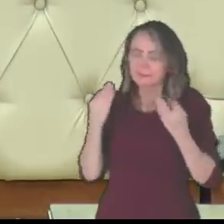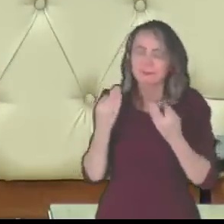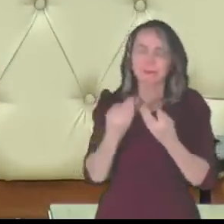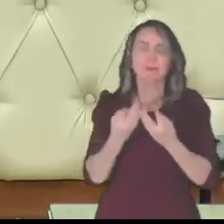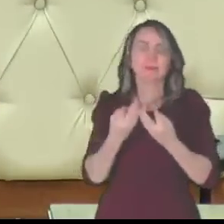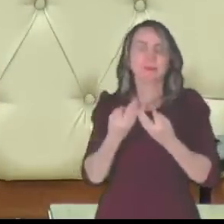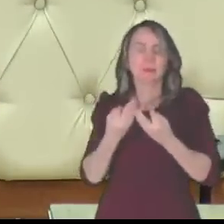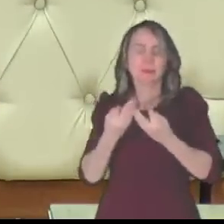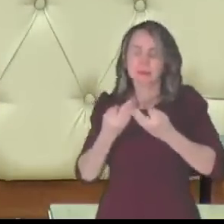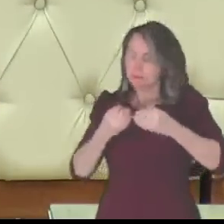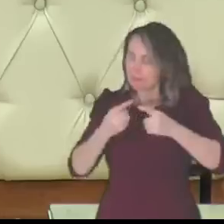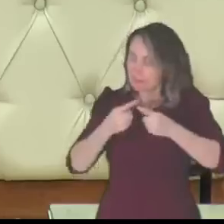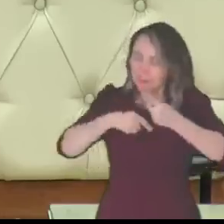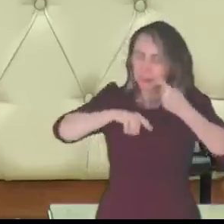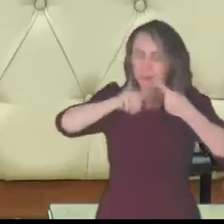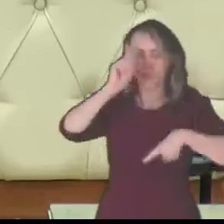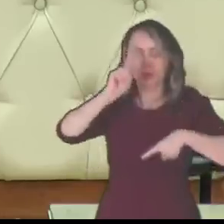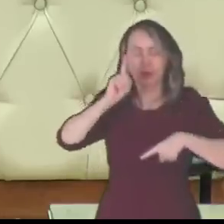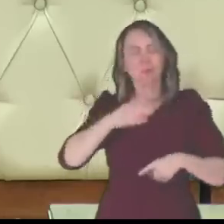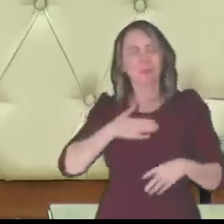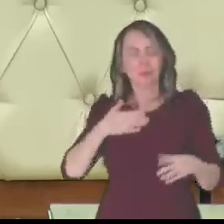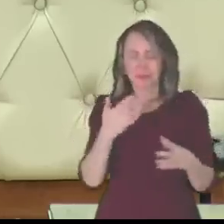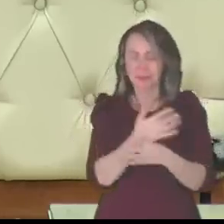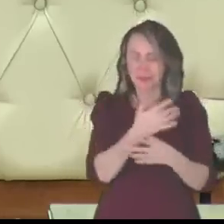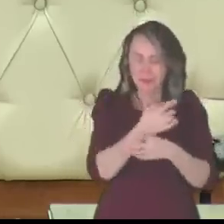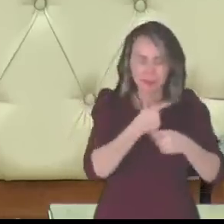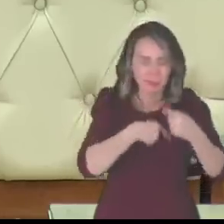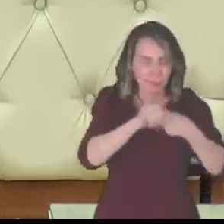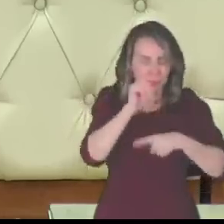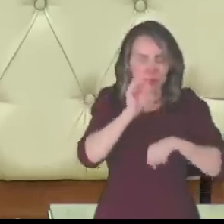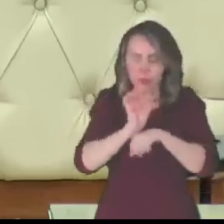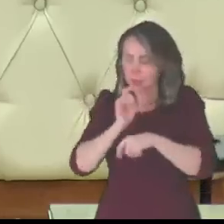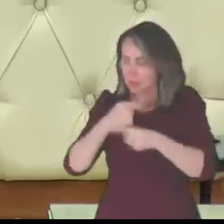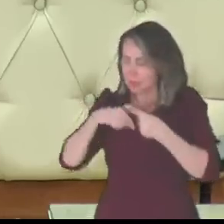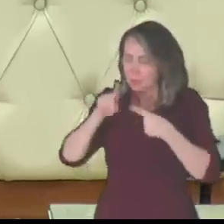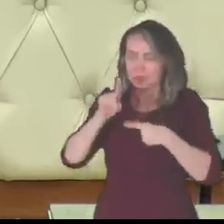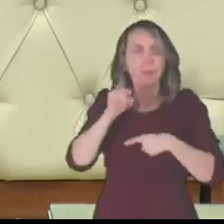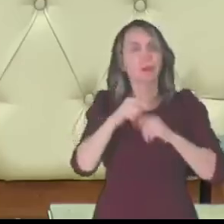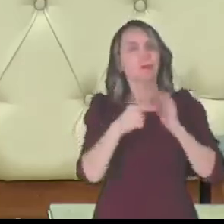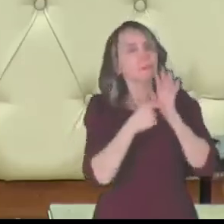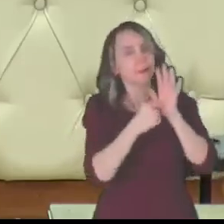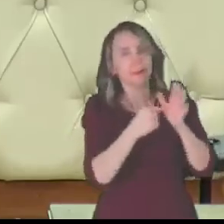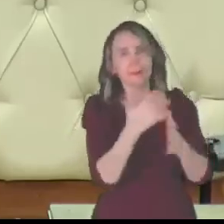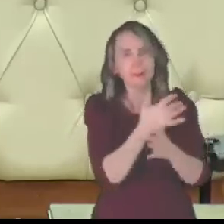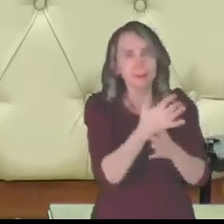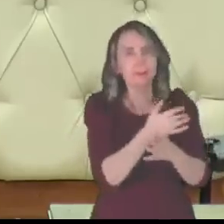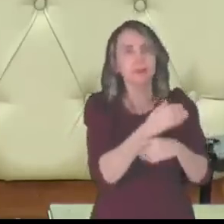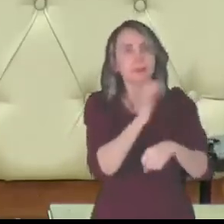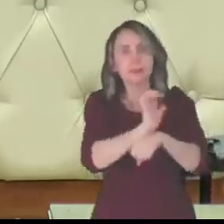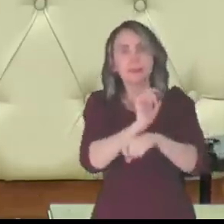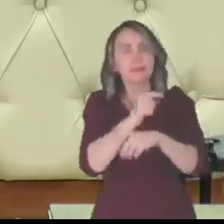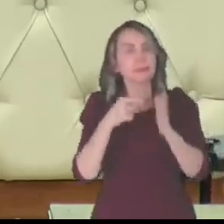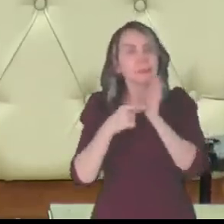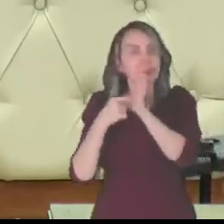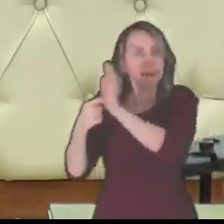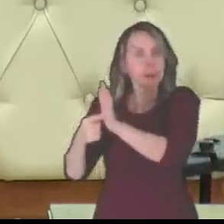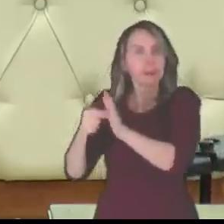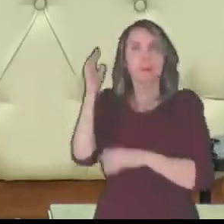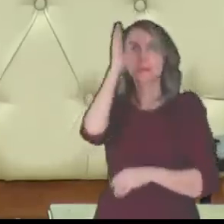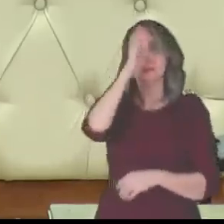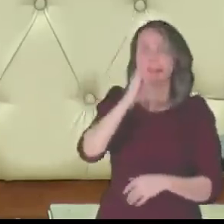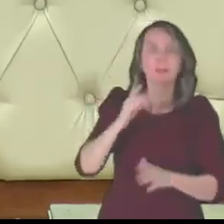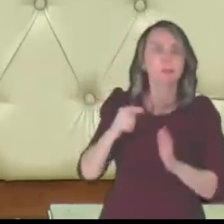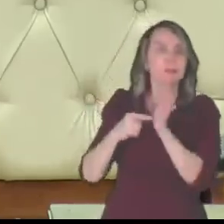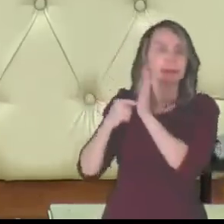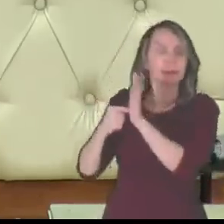a minha cidade vai Florescer o meu estado vai Florescer e você apresenta a cidade você apresenta o estado você apresenta o Brasil você